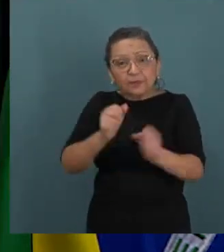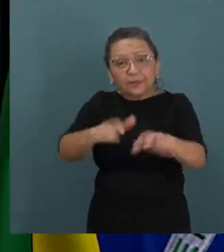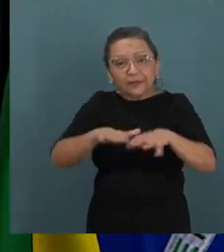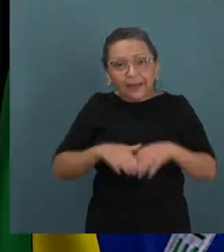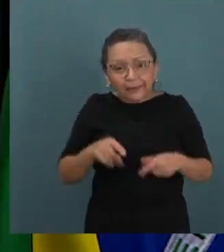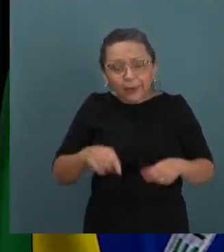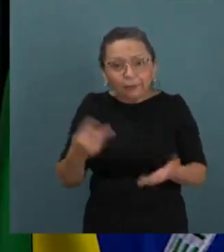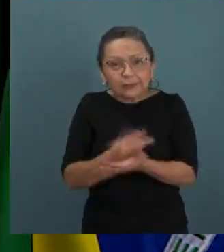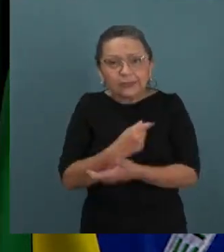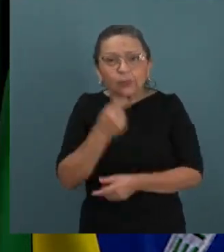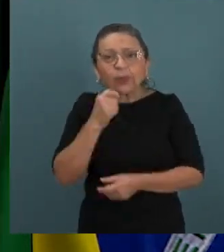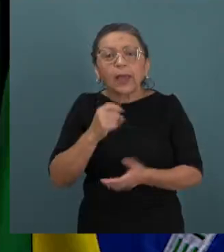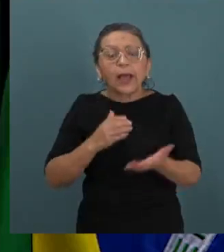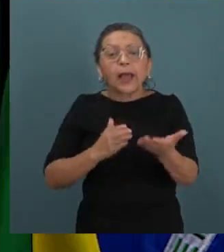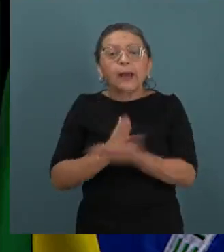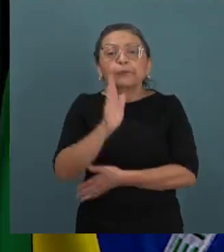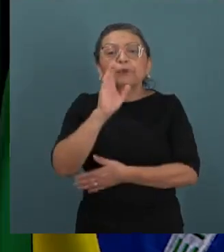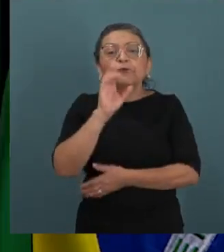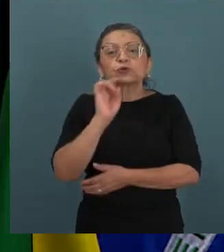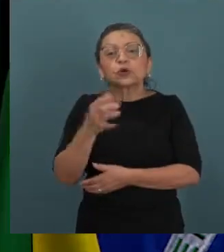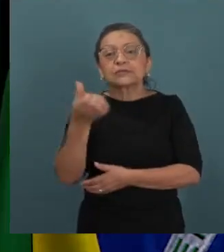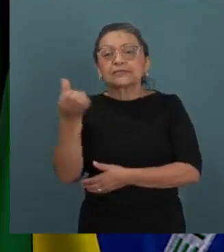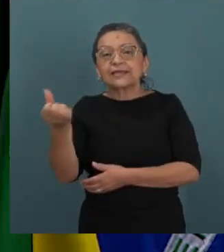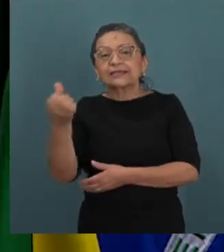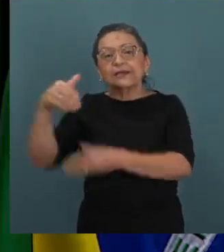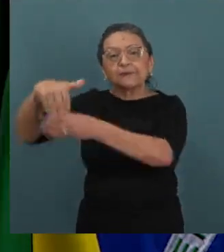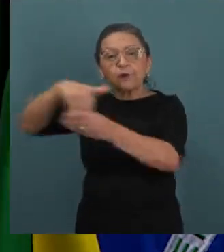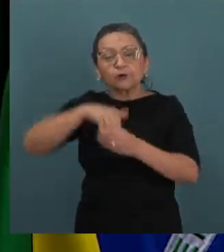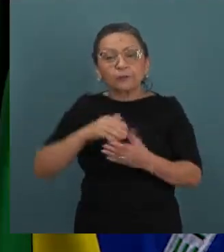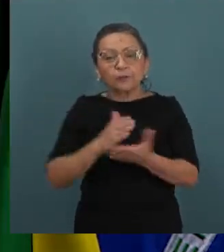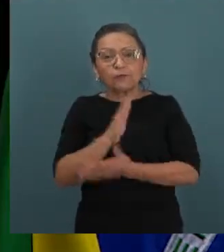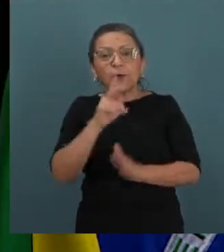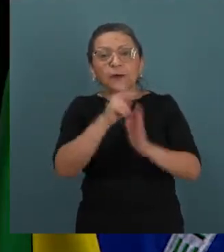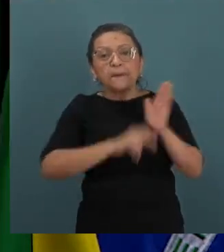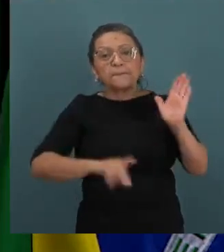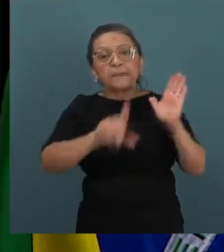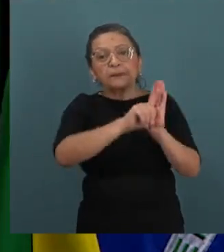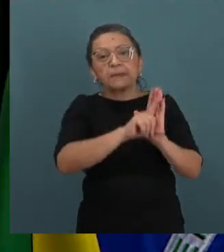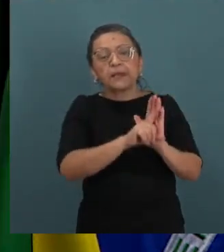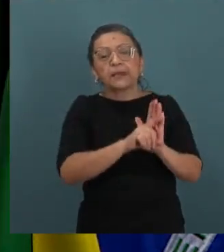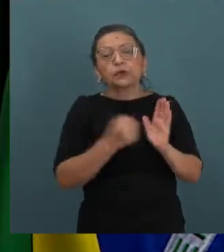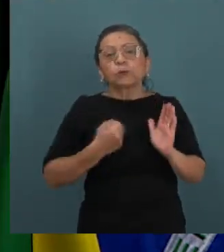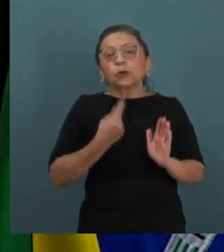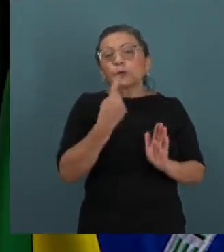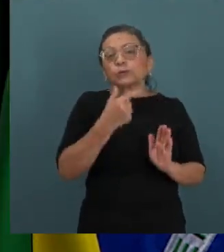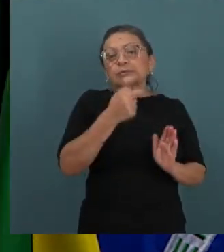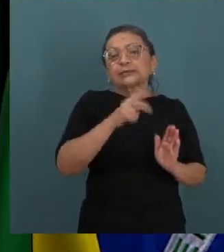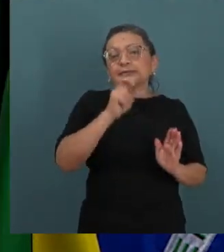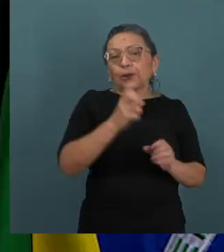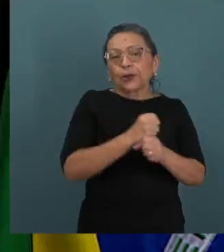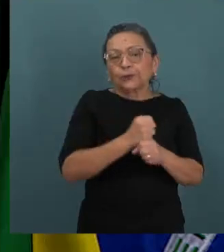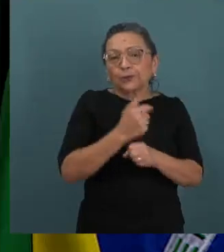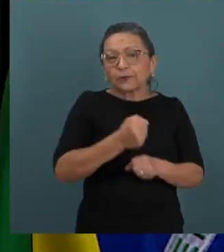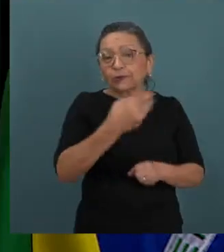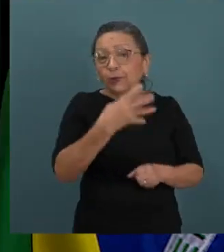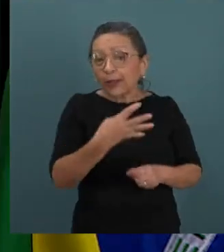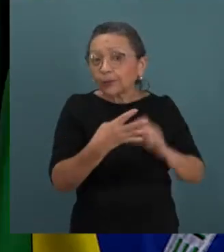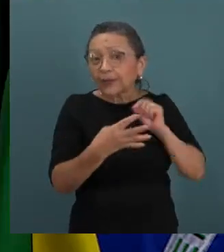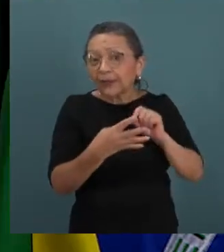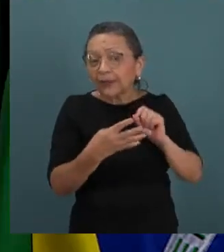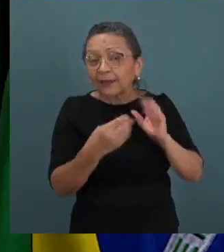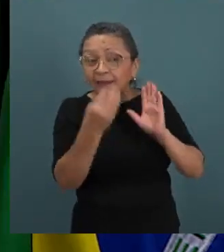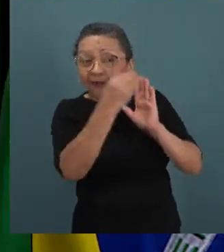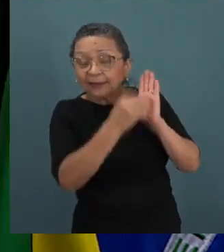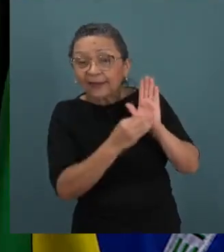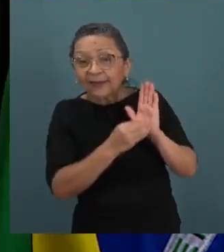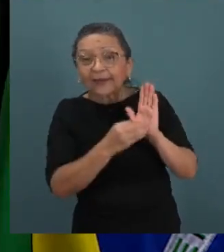plenário, com a aprovação por apenas 6 votos do PLP 175 de 2024, que